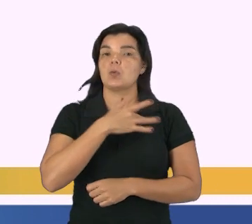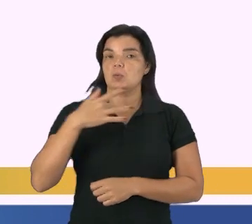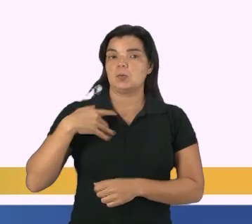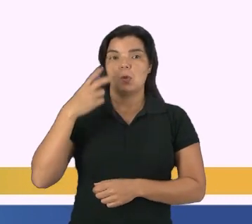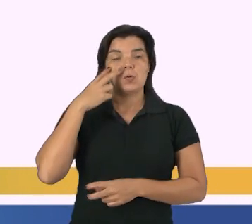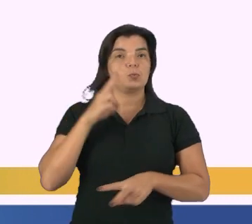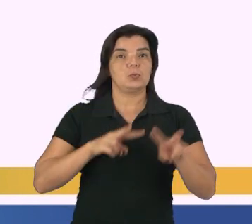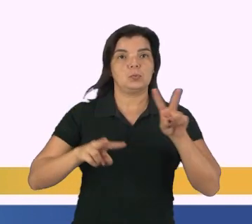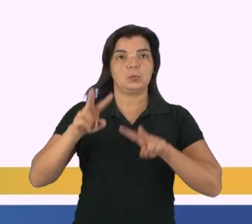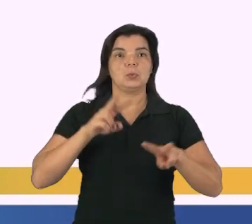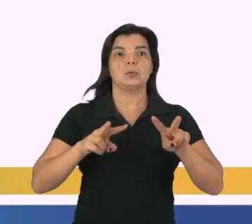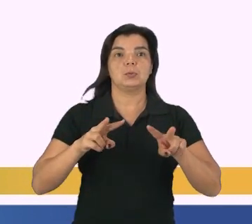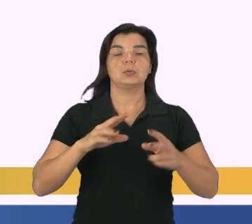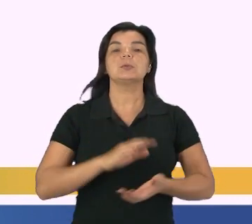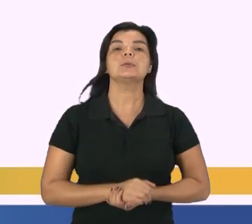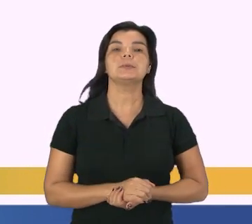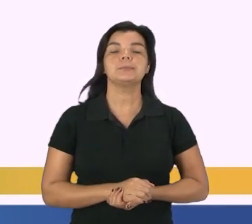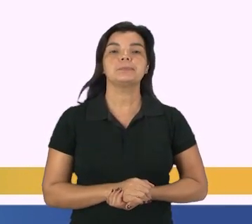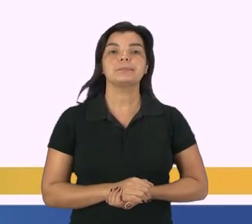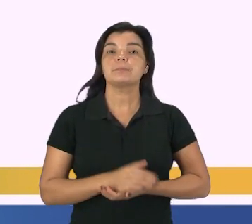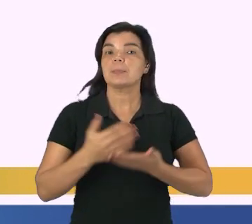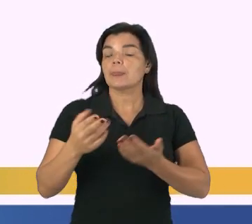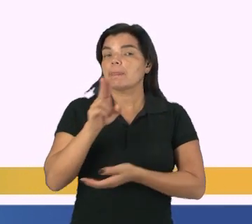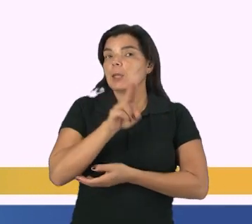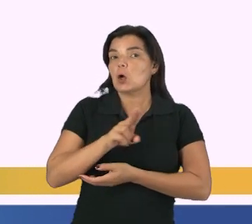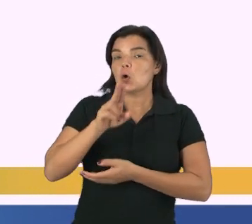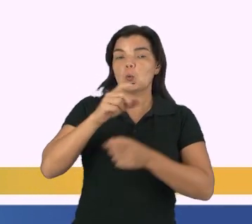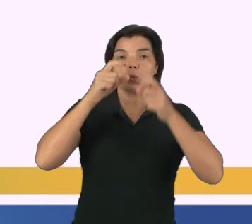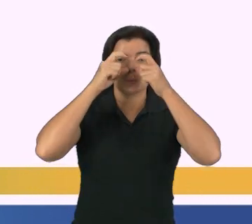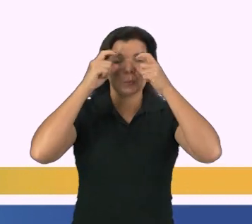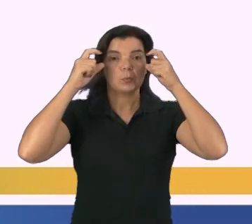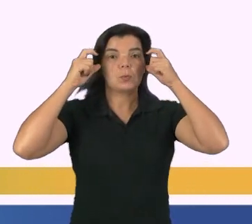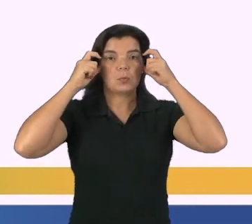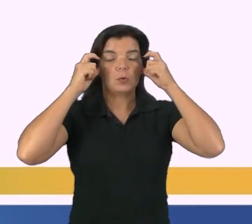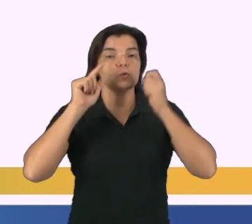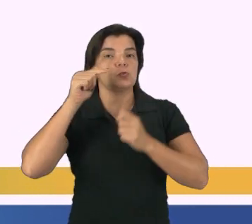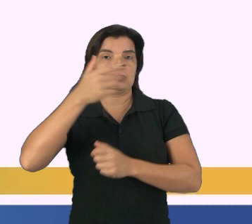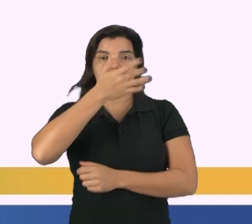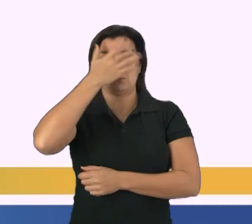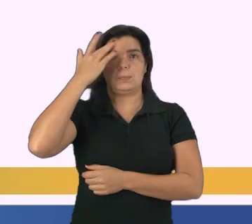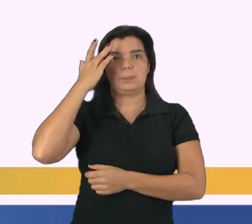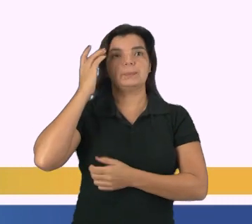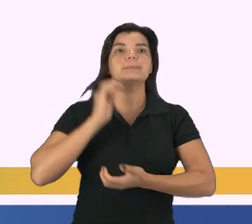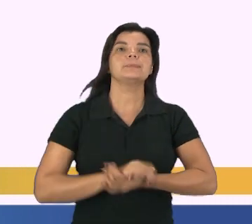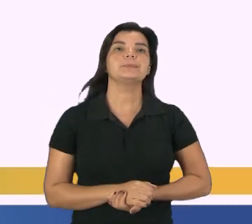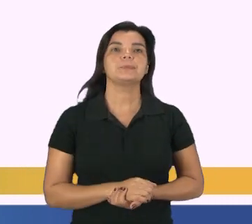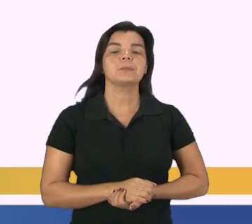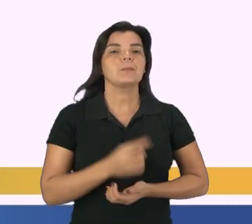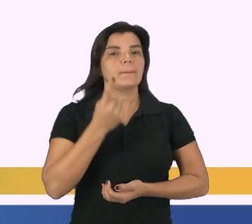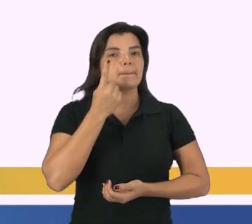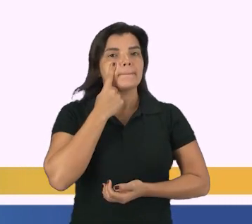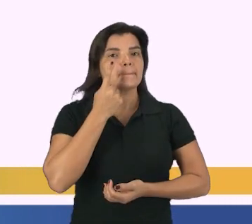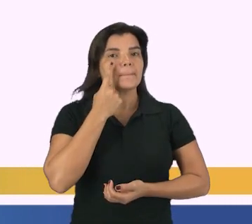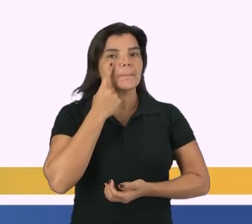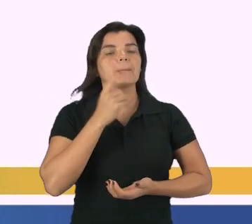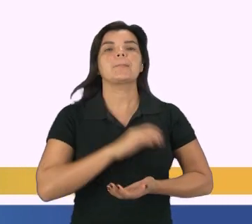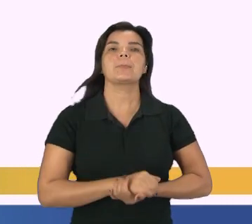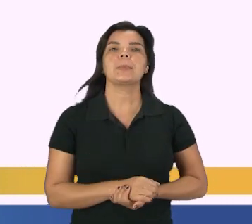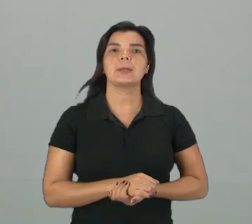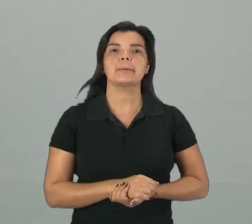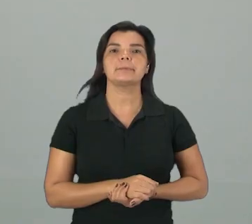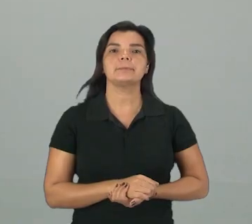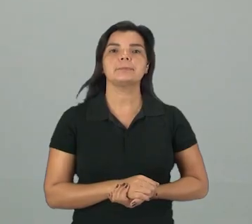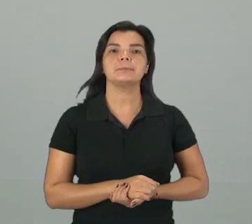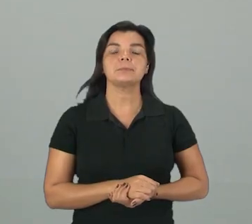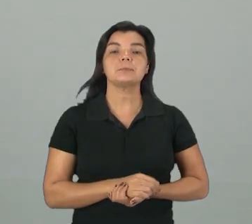saúde visual. Olhem só, não usar óculos de grau de outra pessoa. Olhem aqui para mim, turma. E